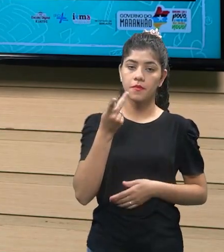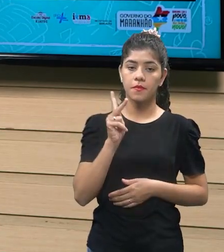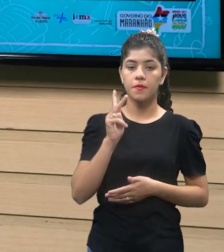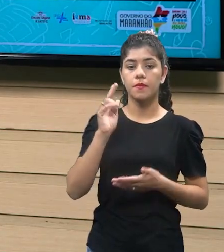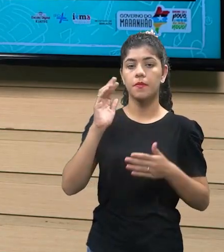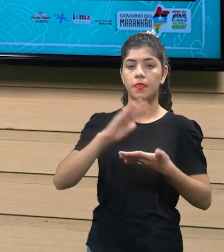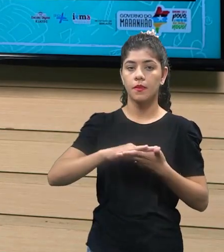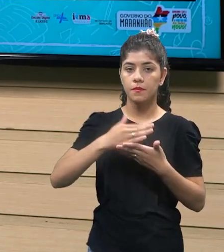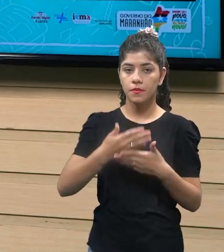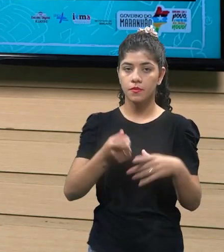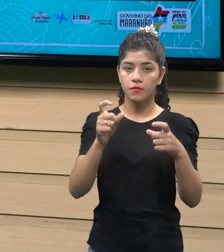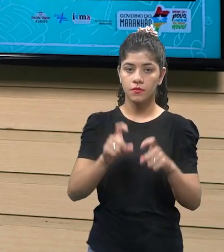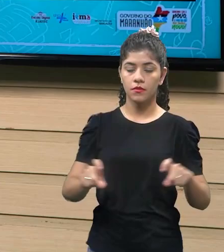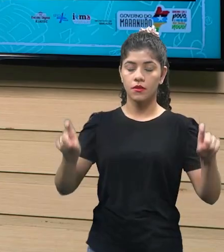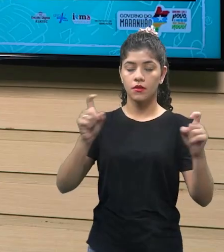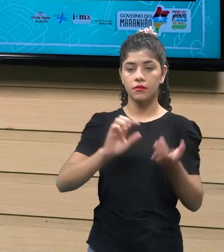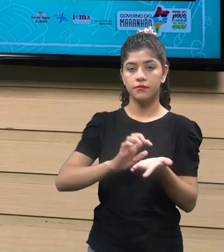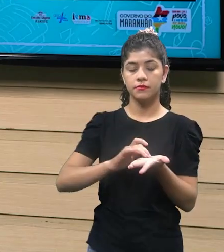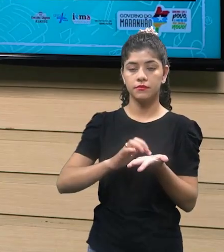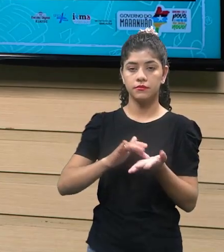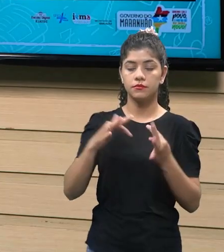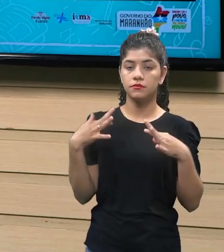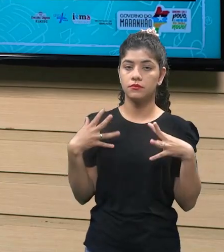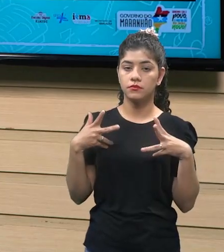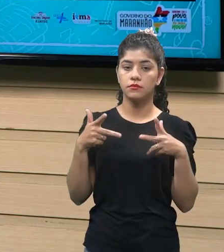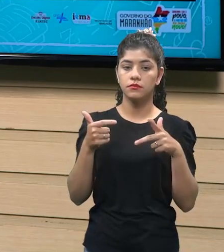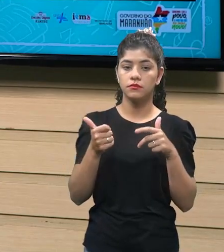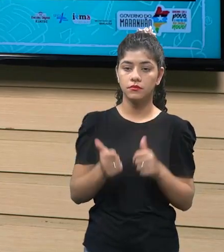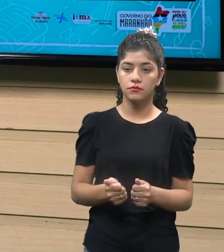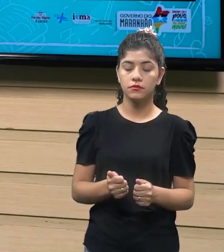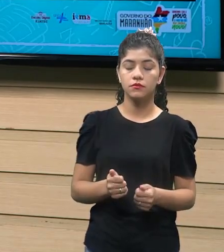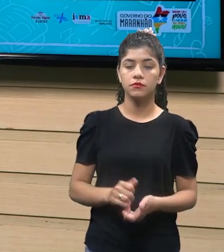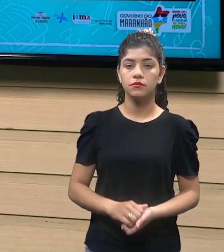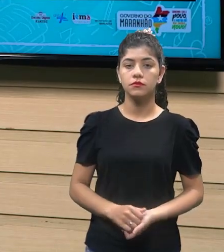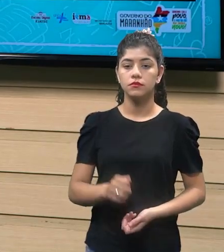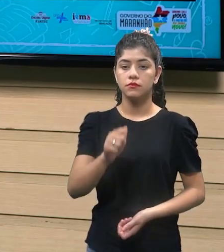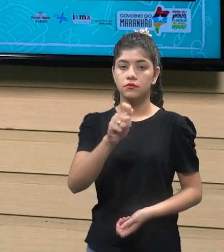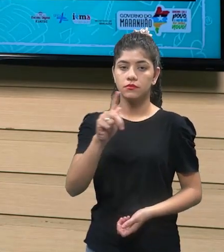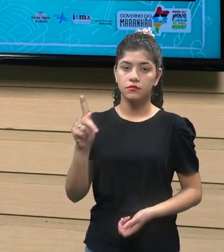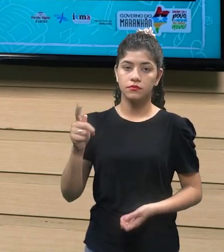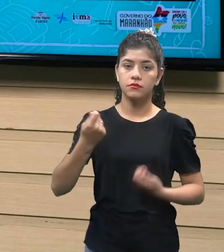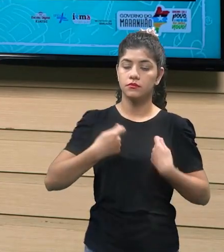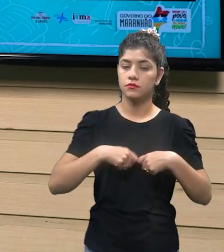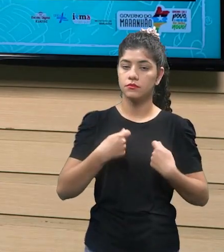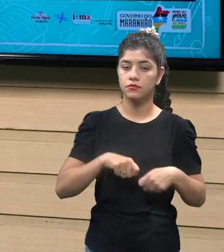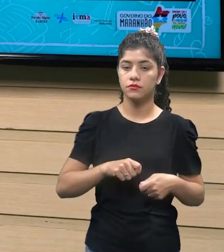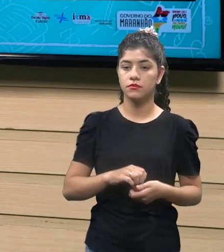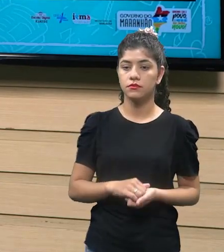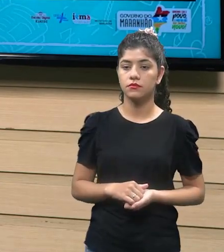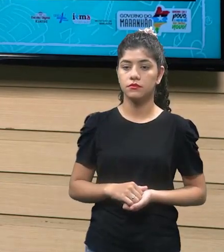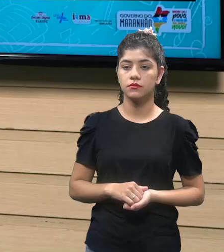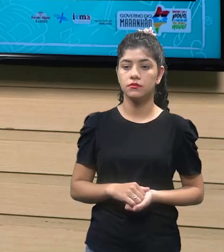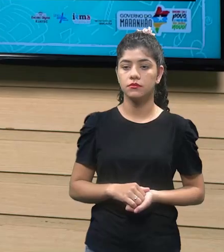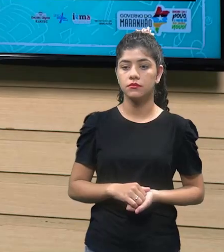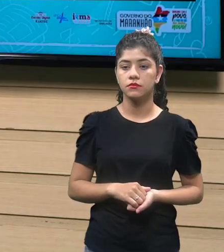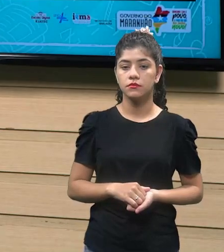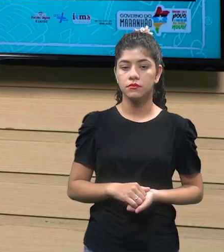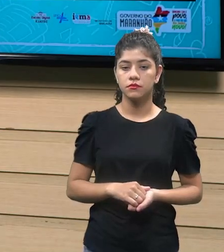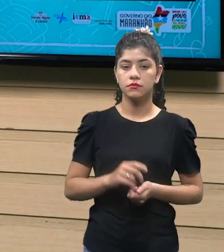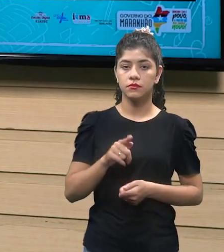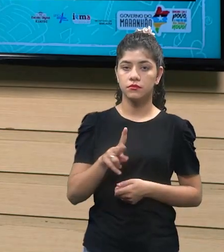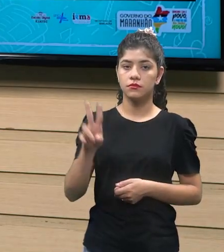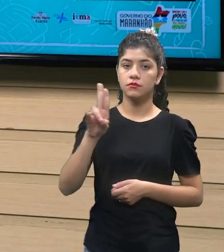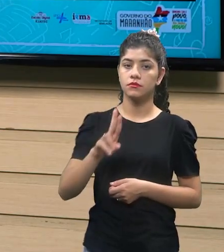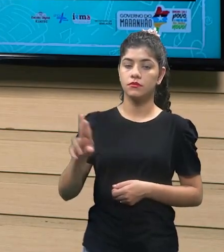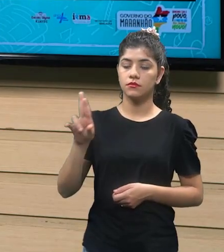no computador, no celular, todos esses aplicativos, tudo que precisa de um software para que você